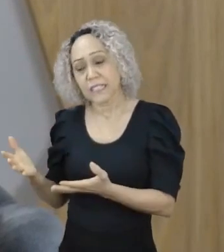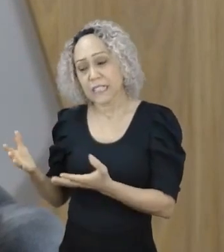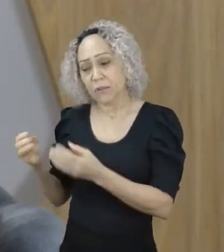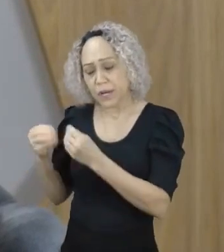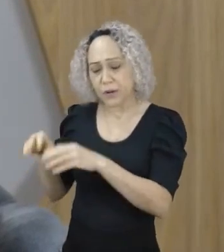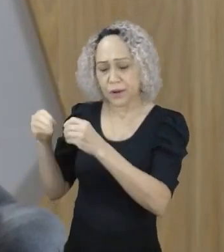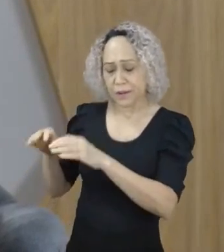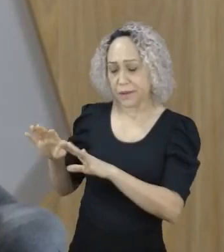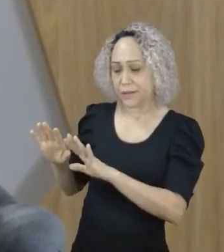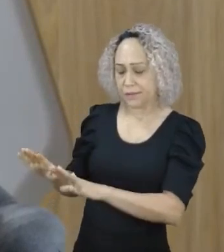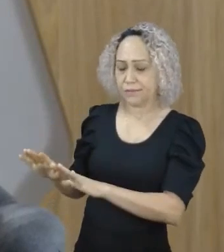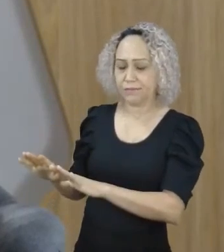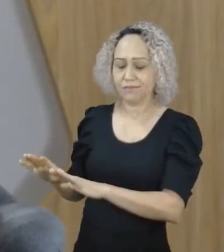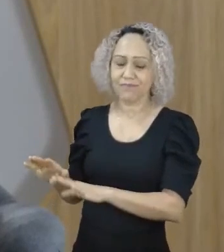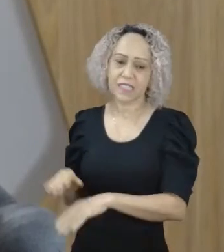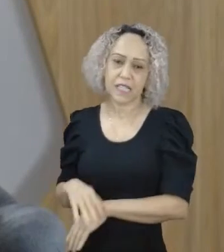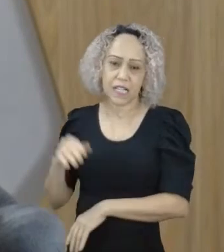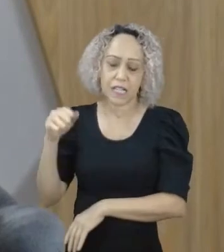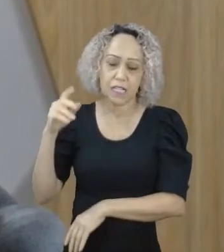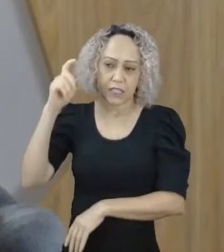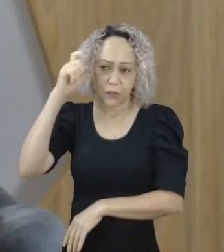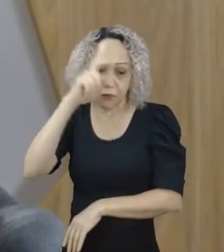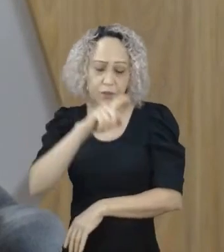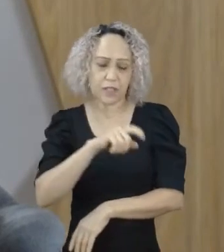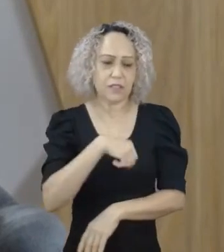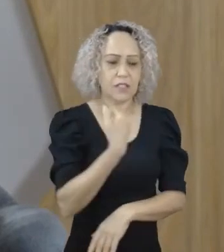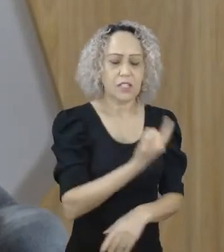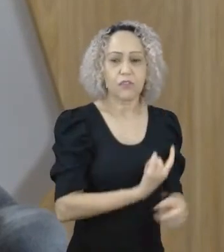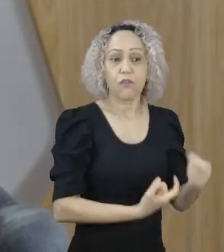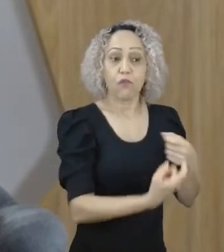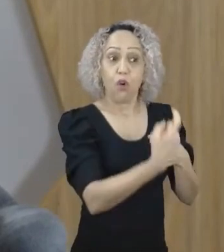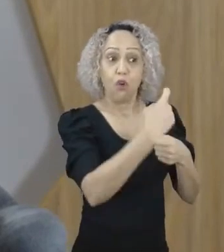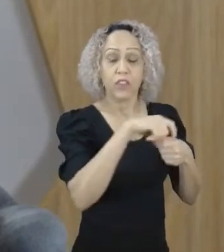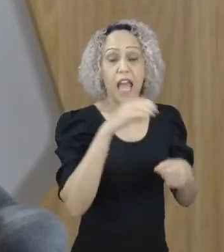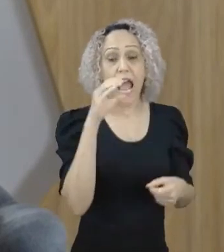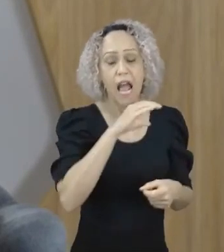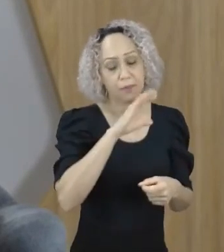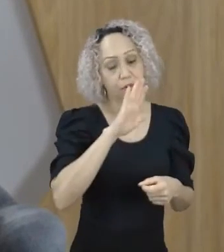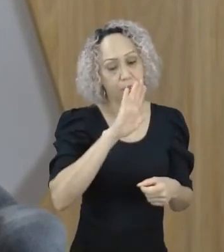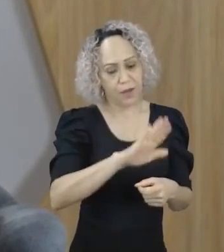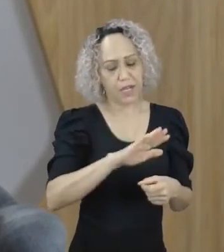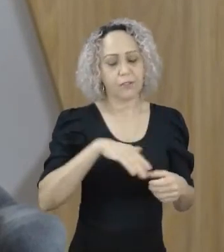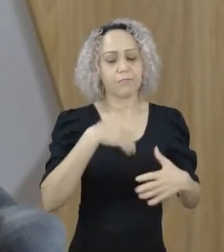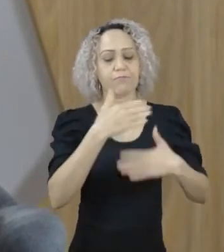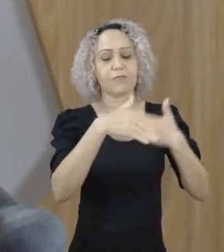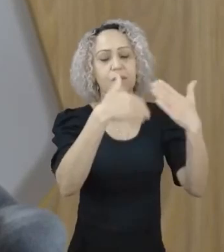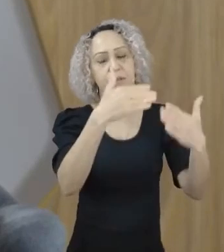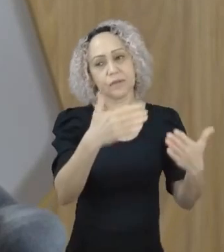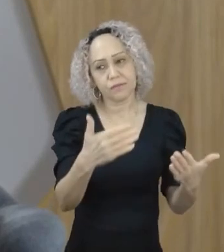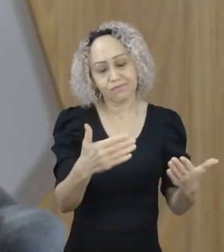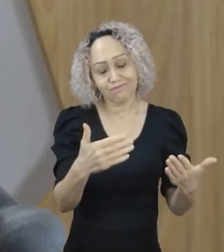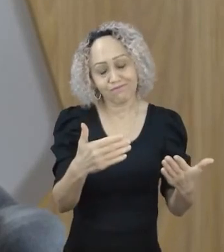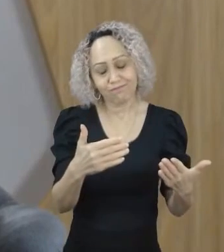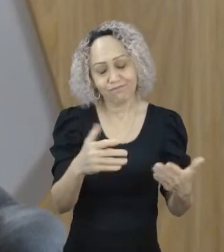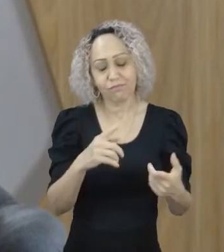contra pneumococcus, por exemplo, que é um dos agentes causadores. Nós precisamos garantir, né, que vamos